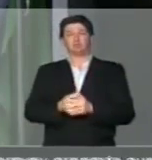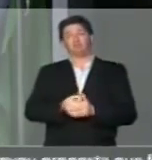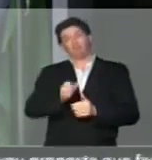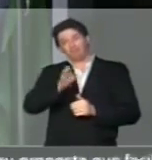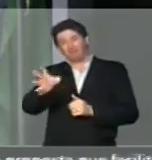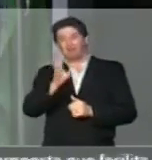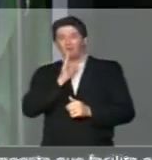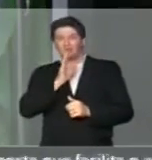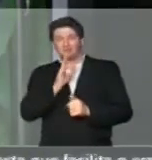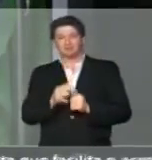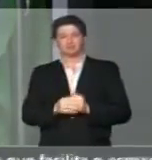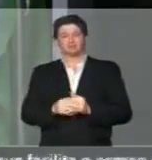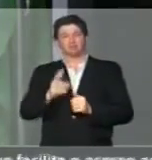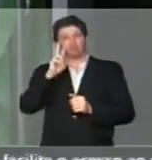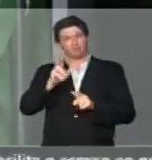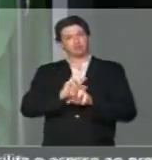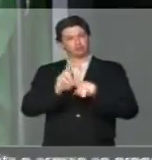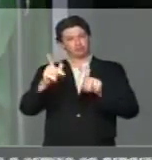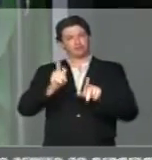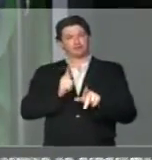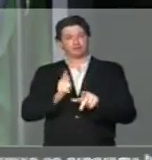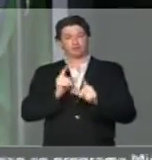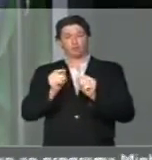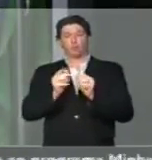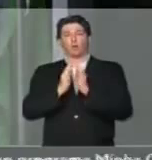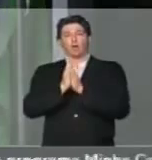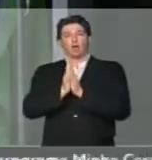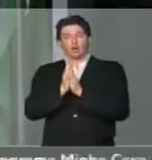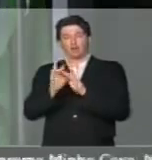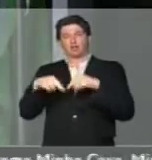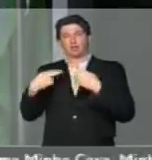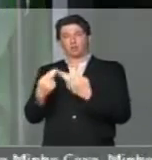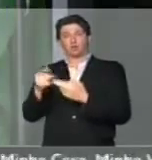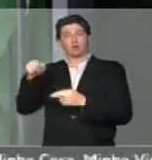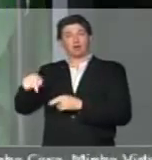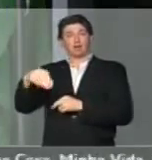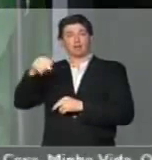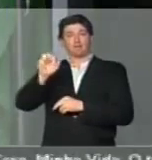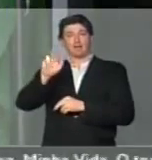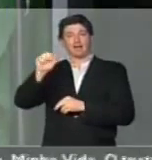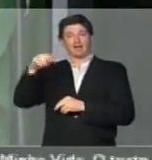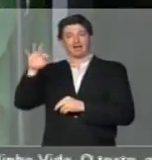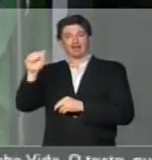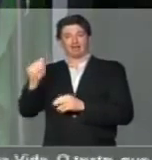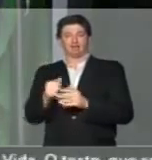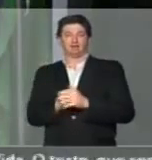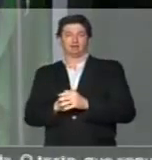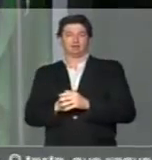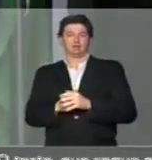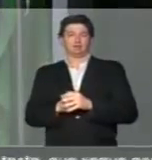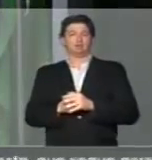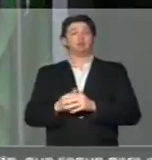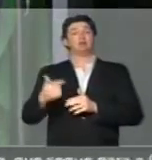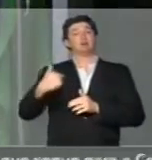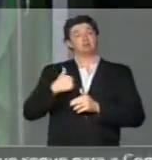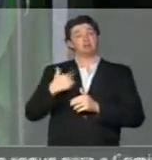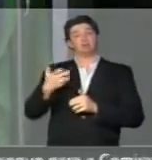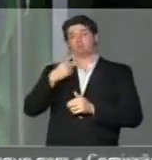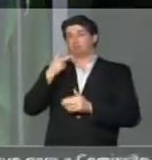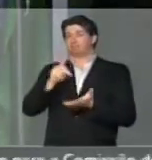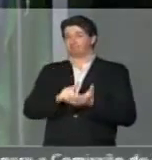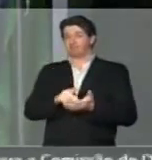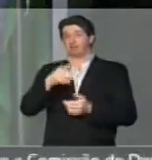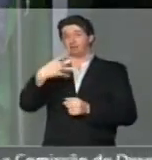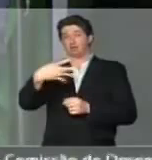você ver a diferença, o que é um culto na Igreja Maranata. Senhor presidente, realmente são